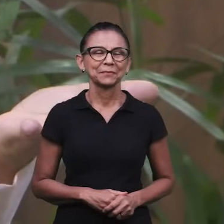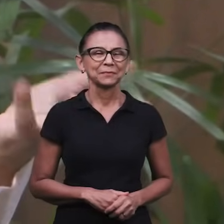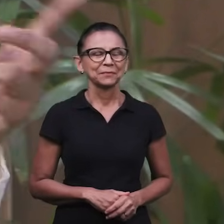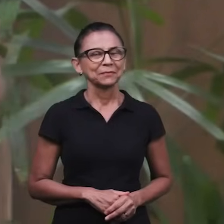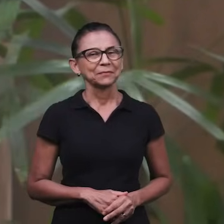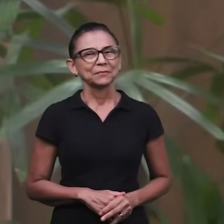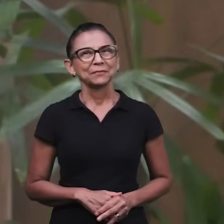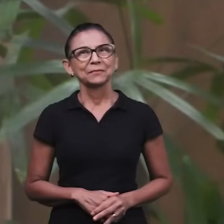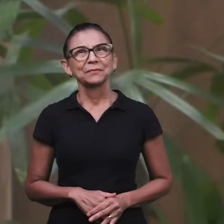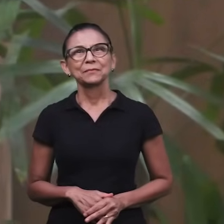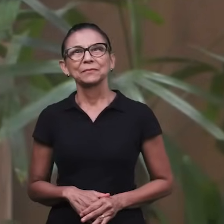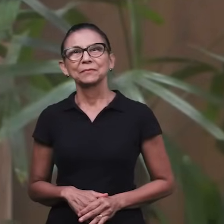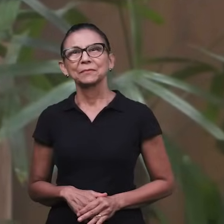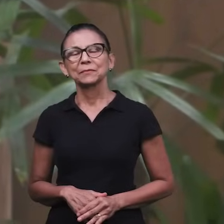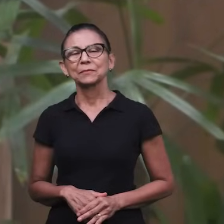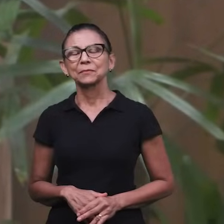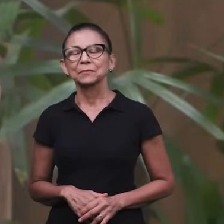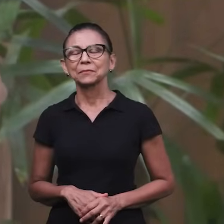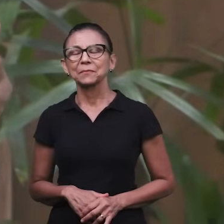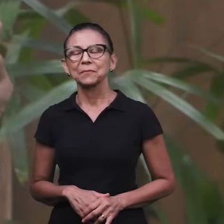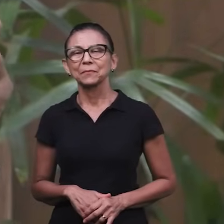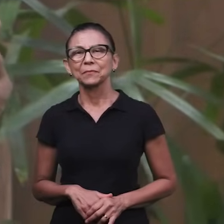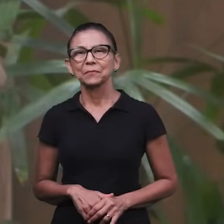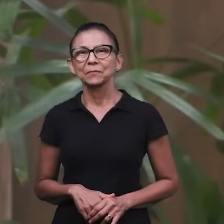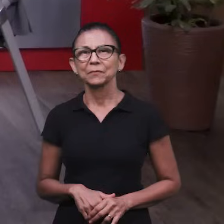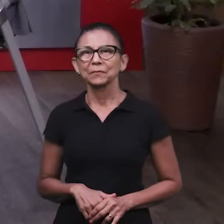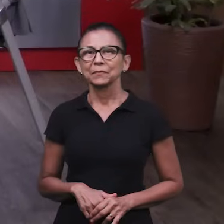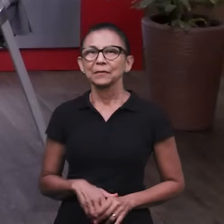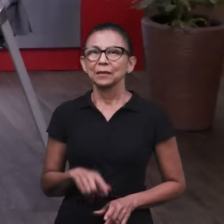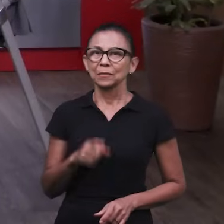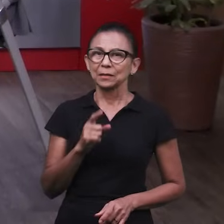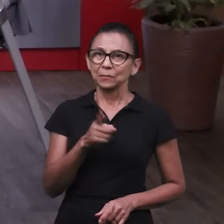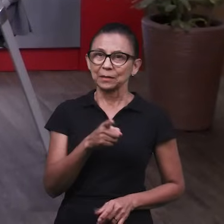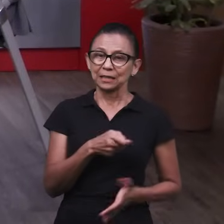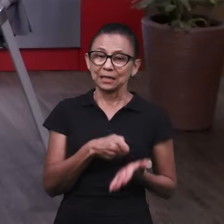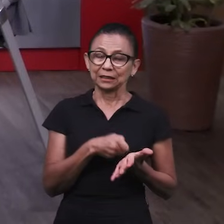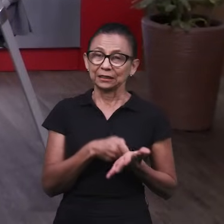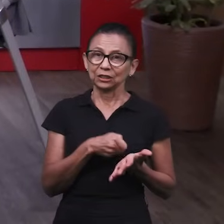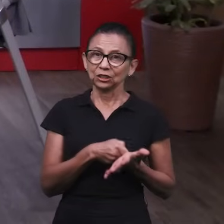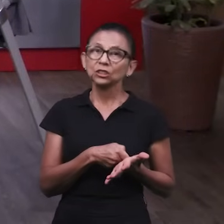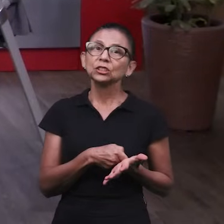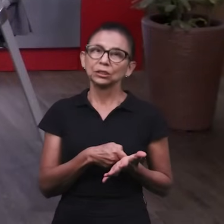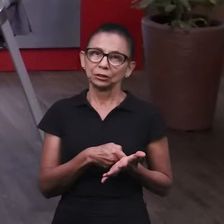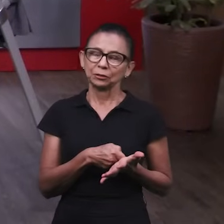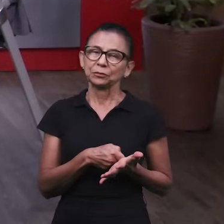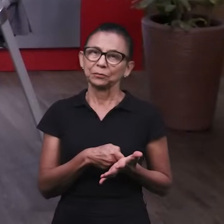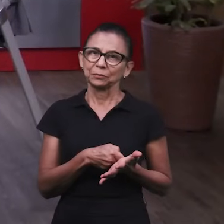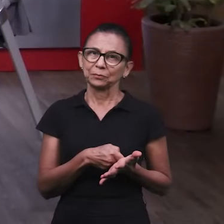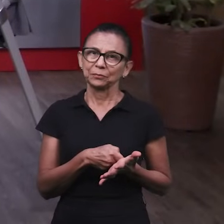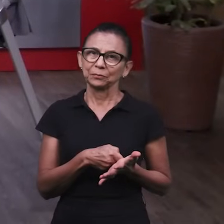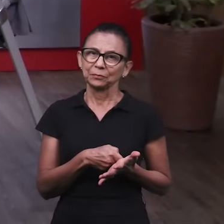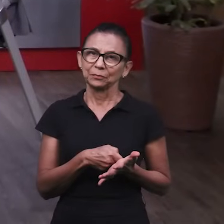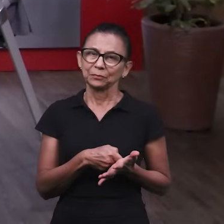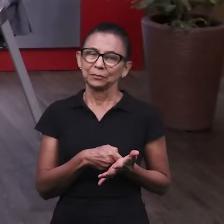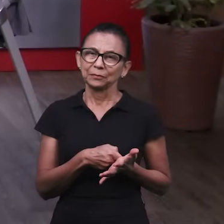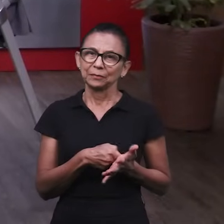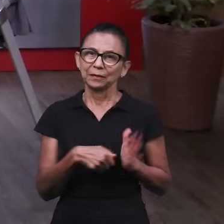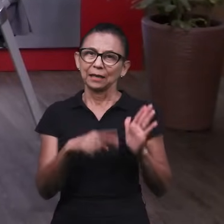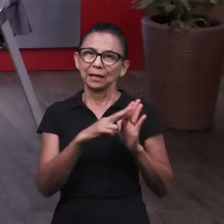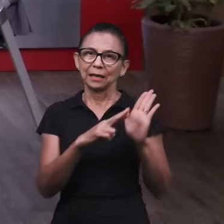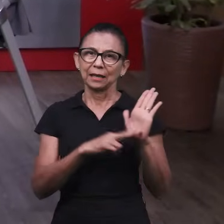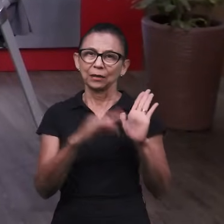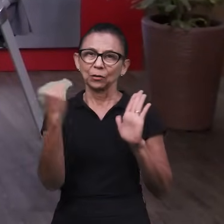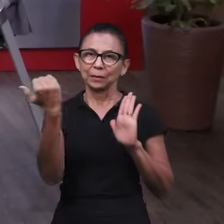perto dessa criança, mas não deixe que ele vença as regras, porque isso vai ser importante para